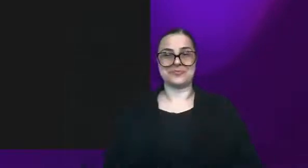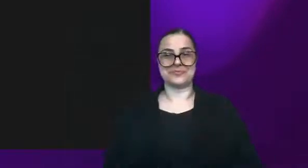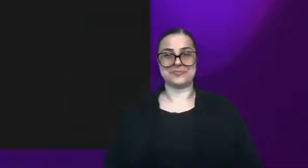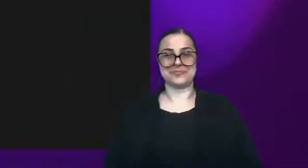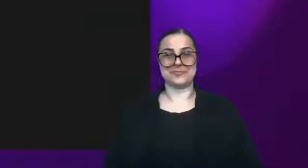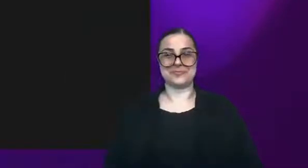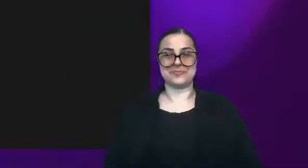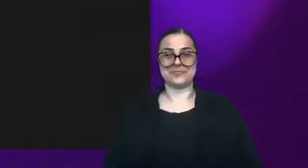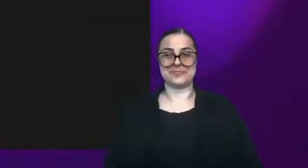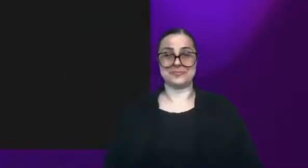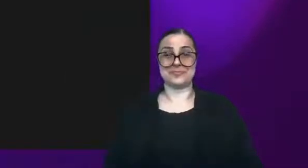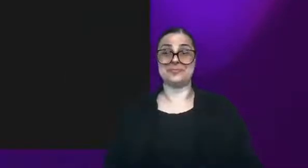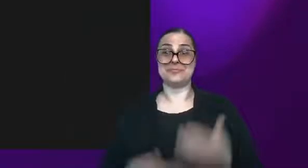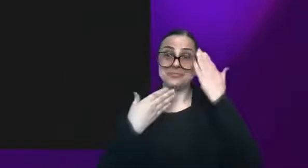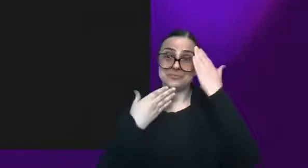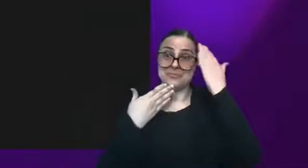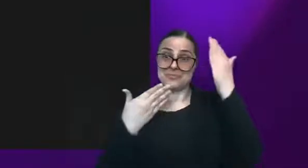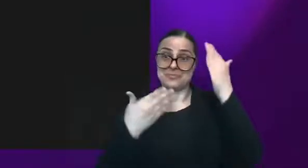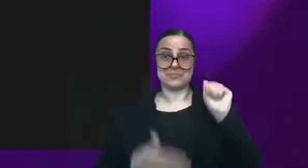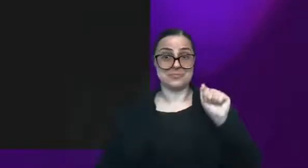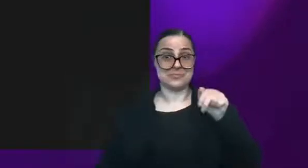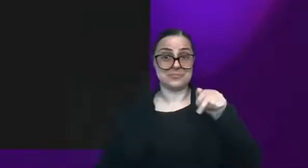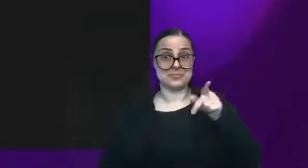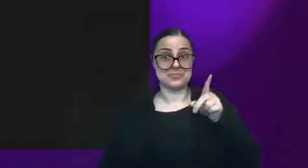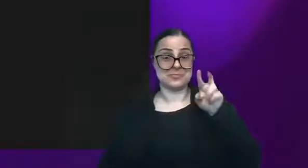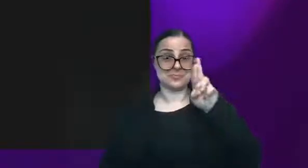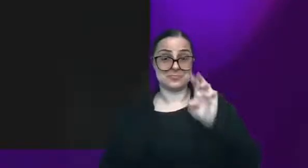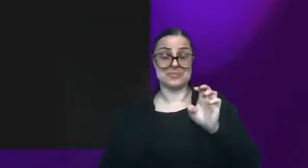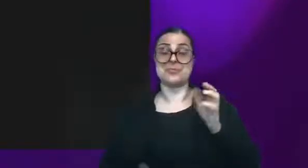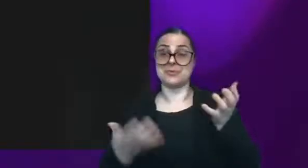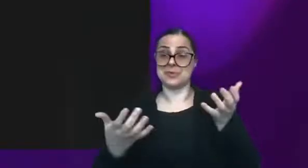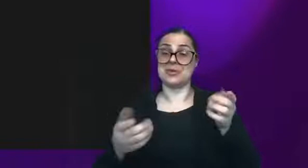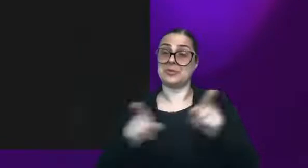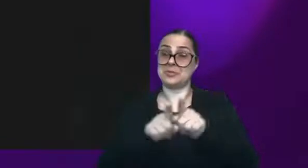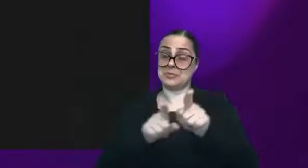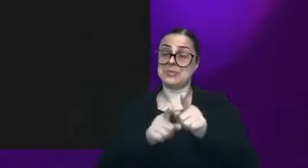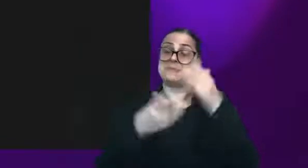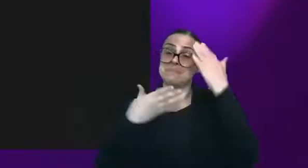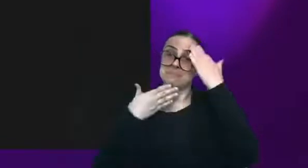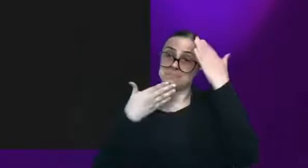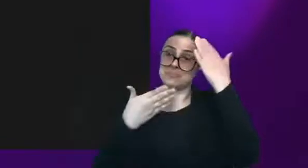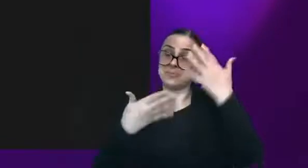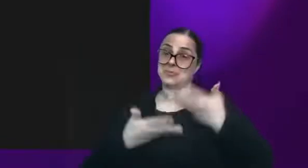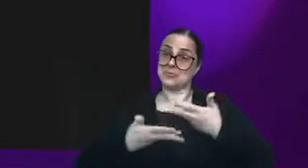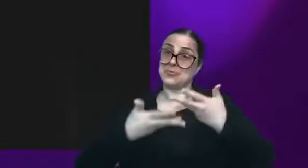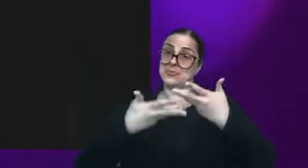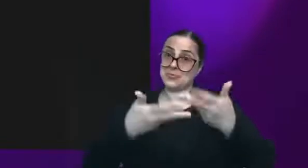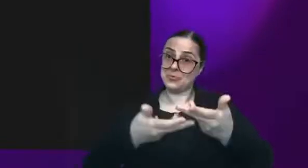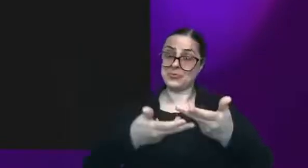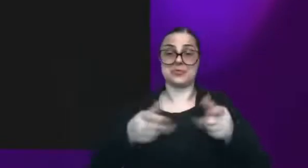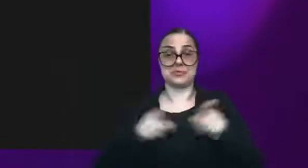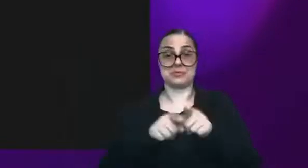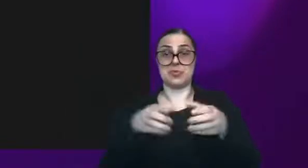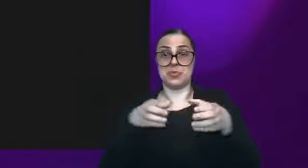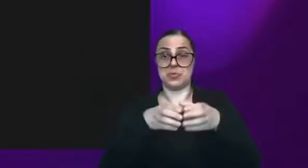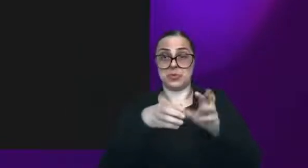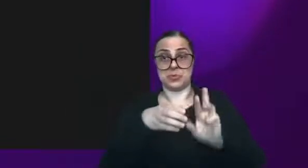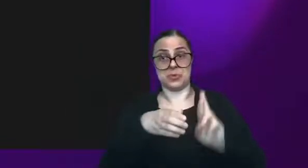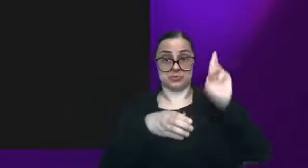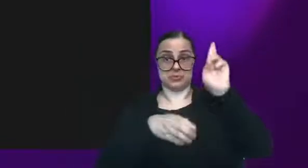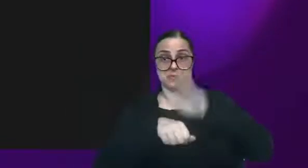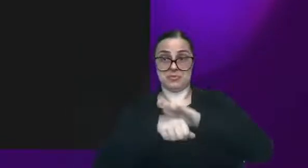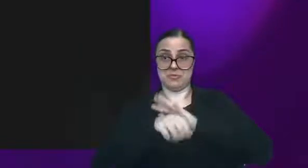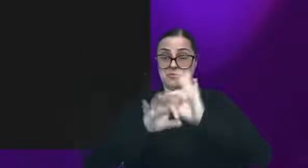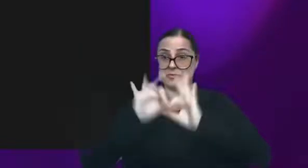Bom dia a todos, obrigado, André. Eu gostaria de agradecer também o convite, agradecer a comissão organizadora, está aqui, muito bom,